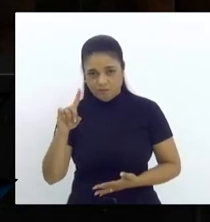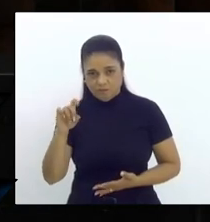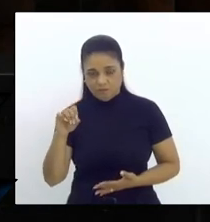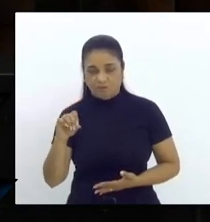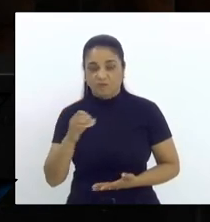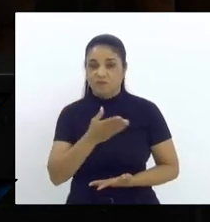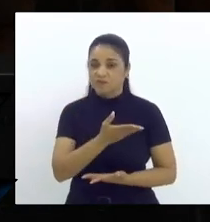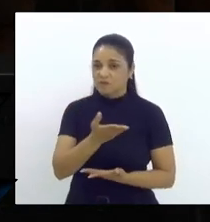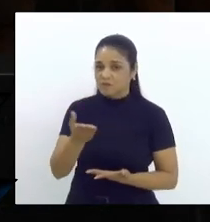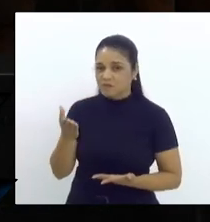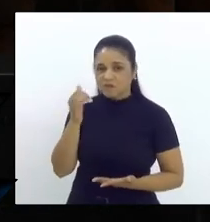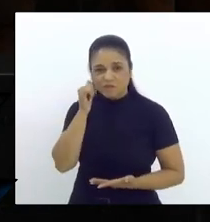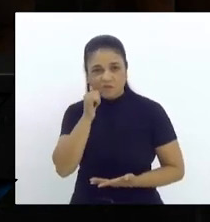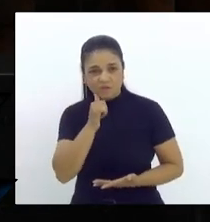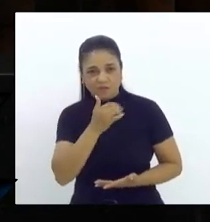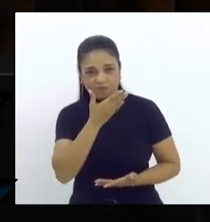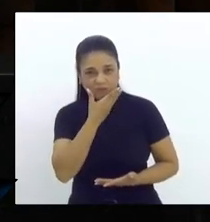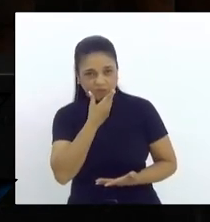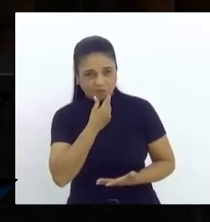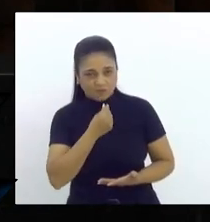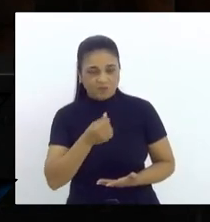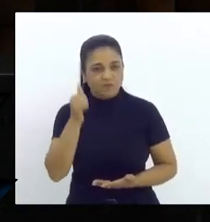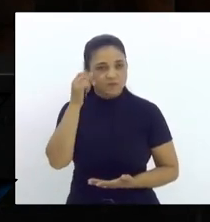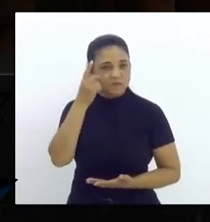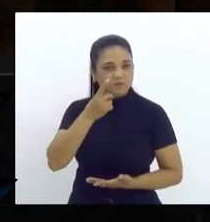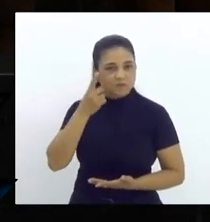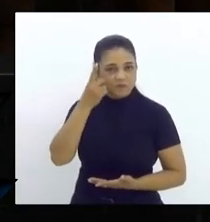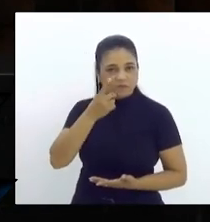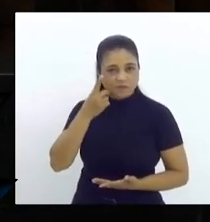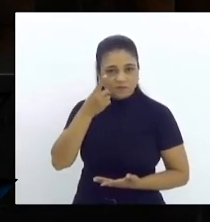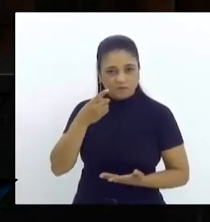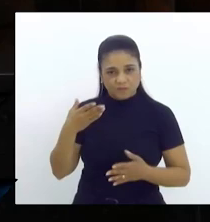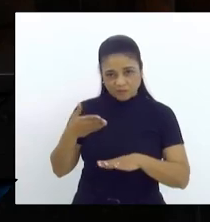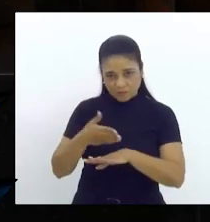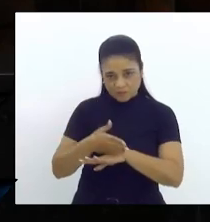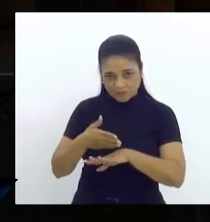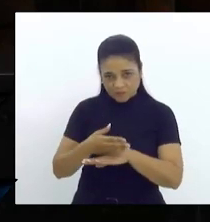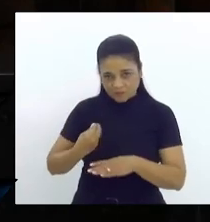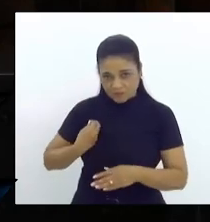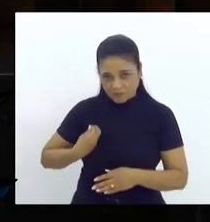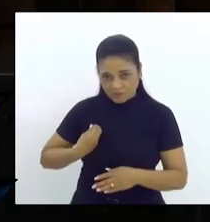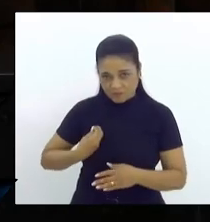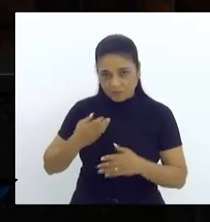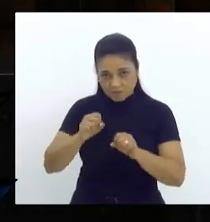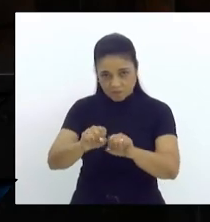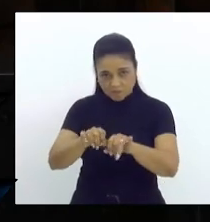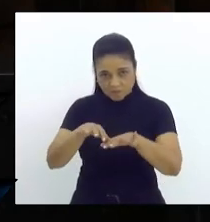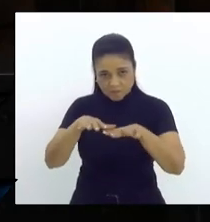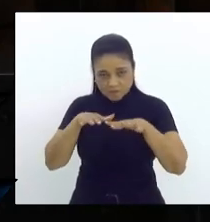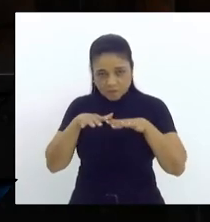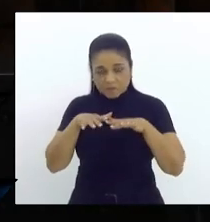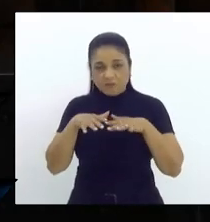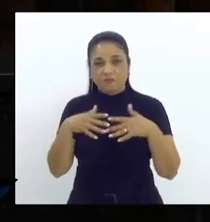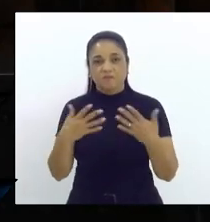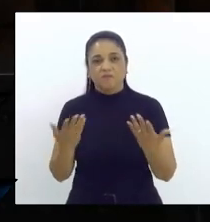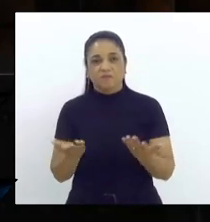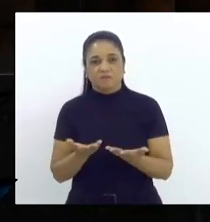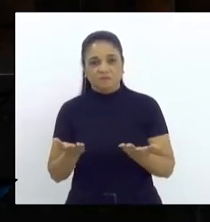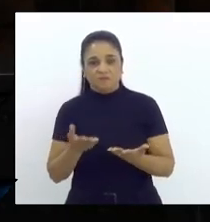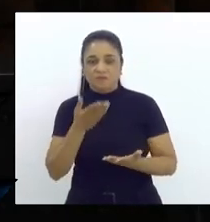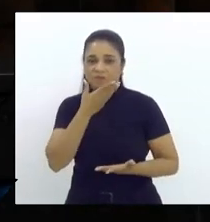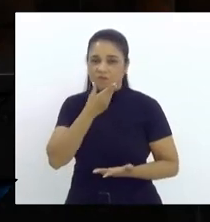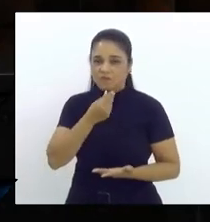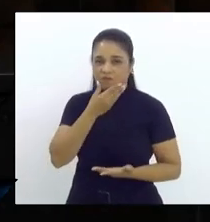senhoras e senhores deputados presentes em plenário, senhoras e